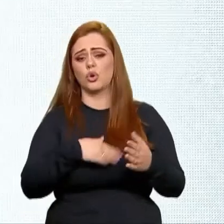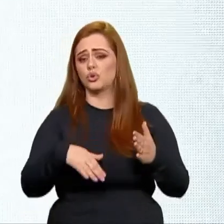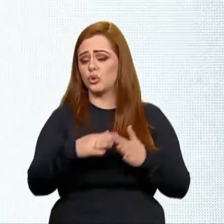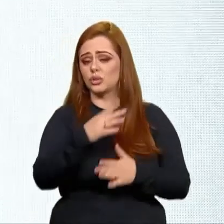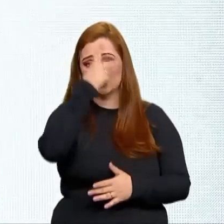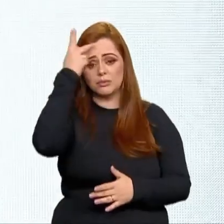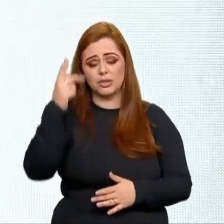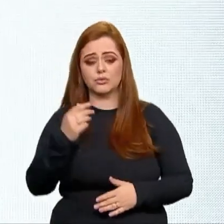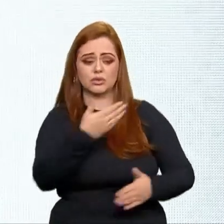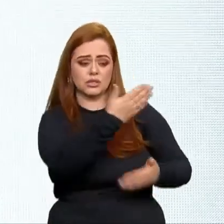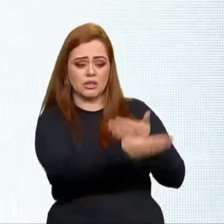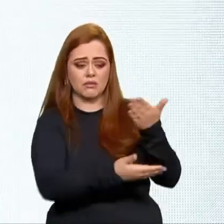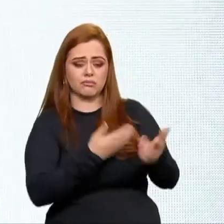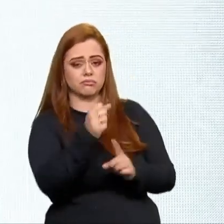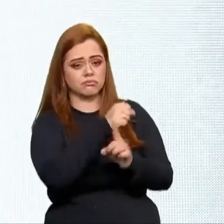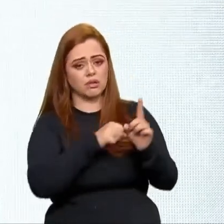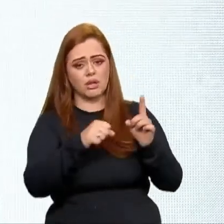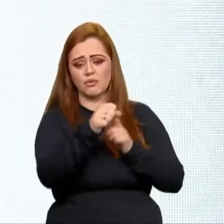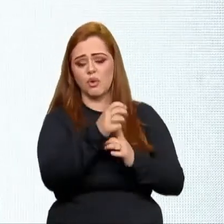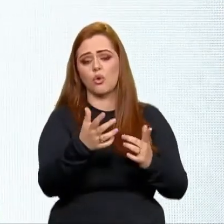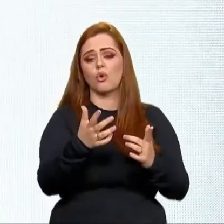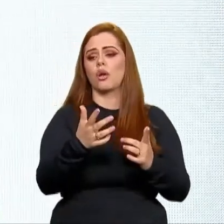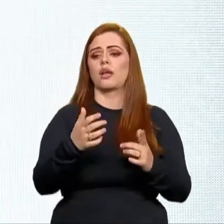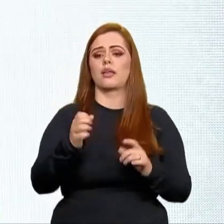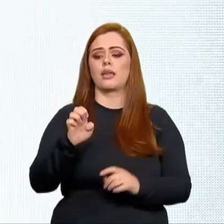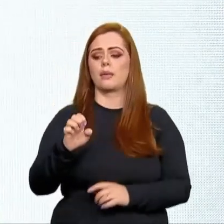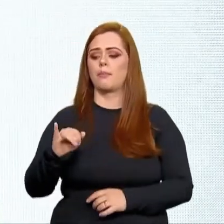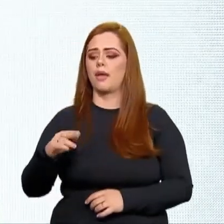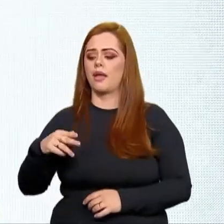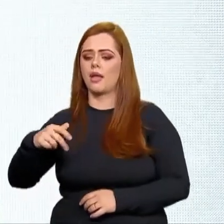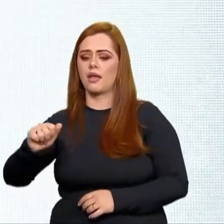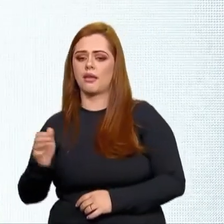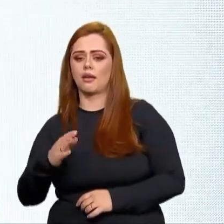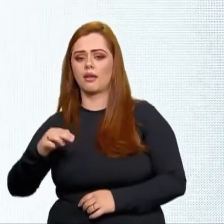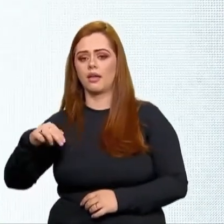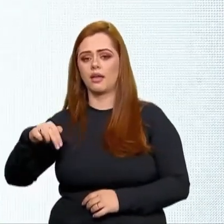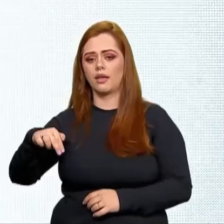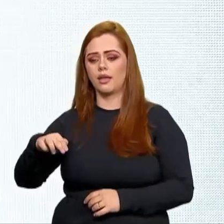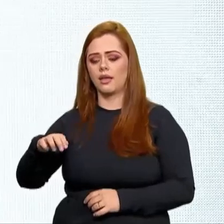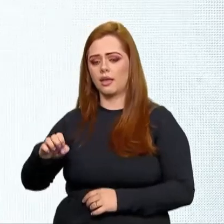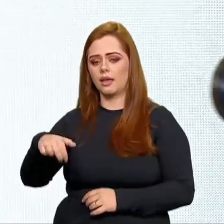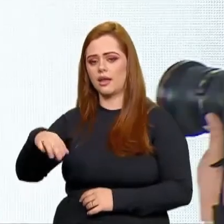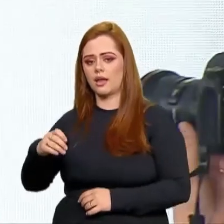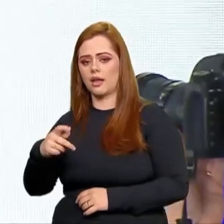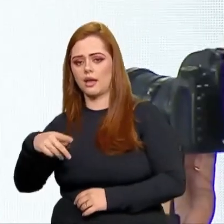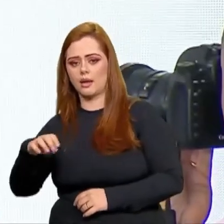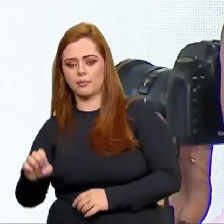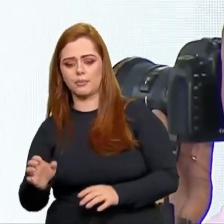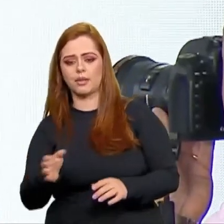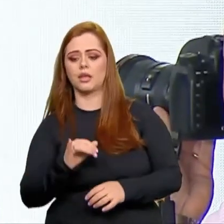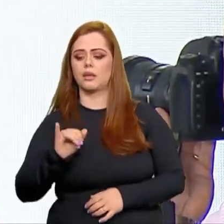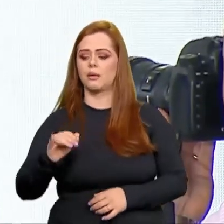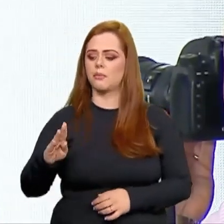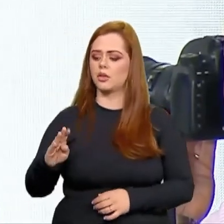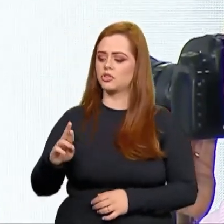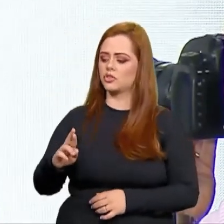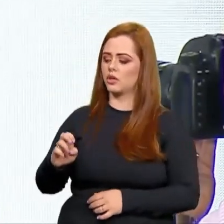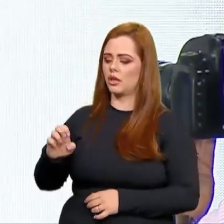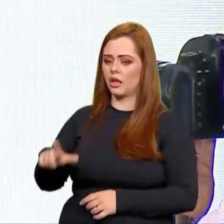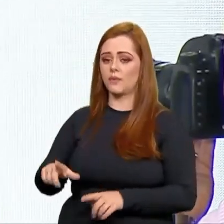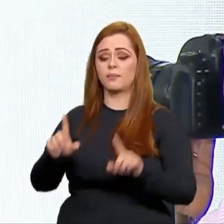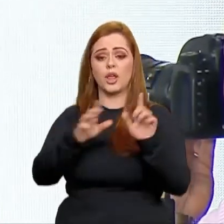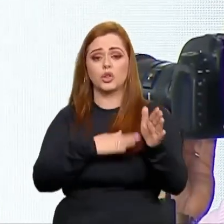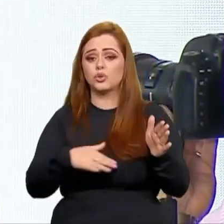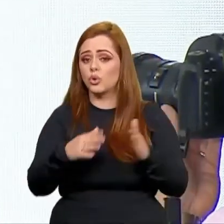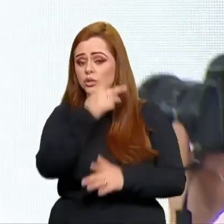a todos que se envolveram, ao IPEA, ao ENAP, a todos os órgãos como IBGE. Aos conselhos e movimentos, eu